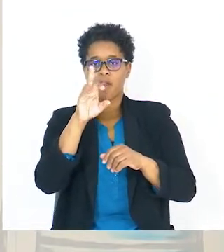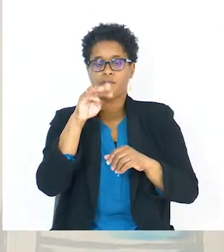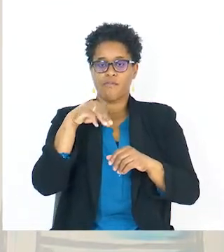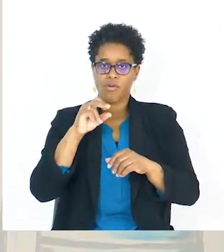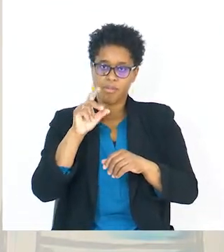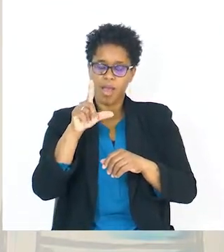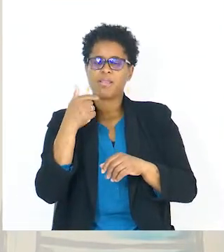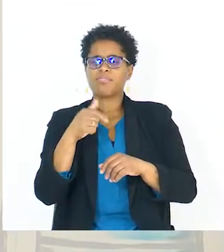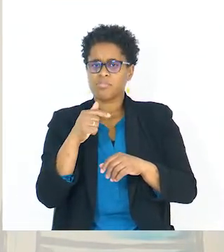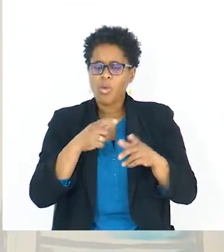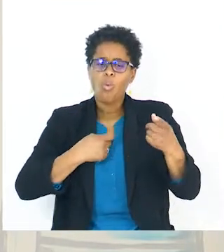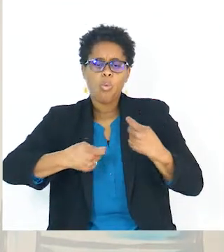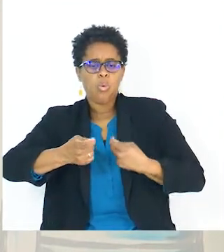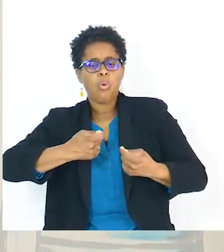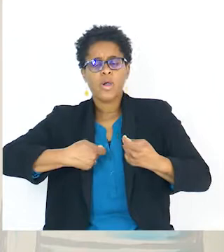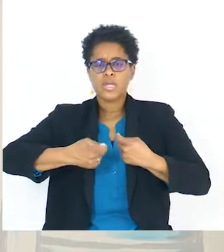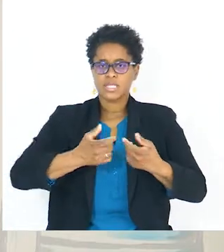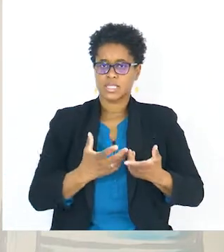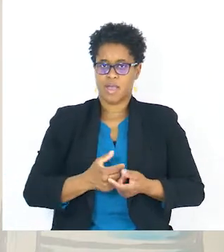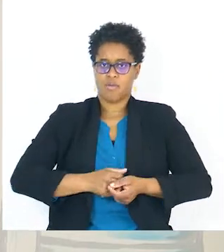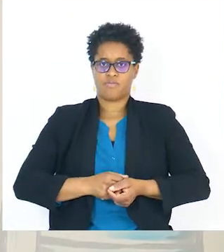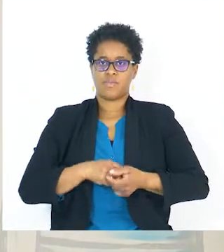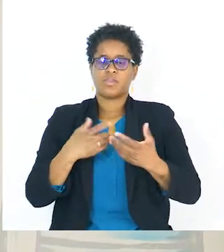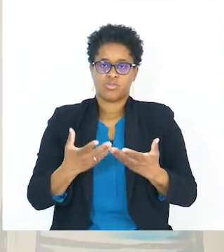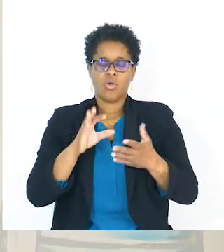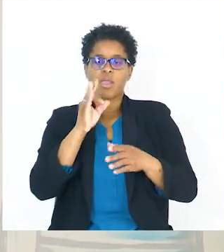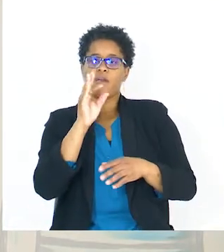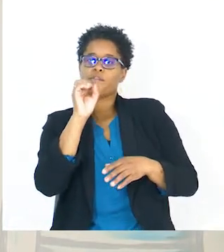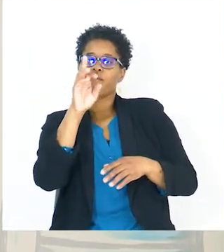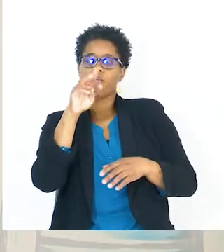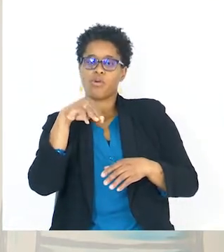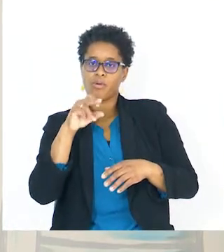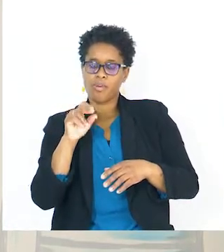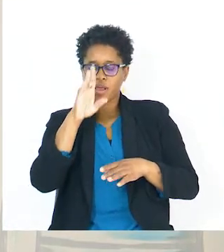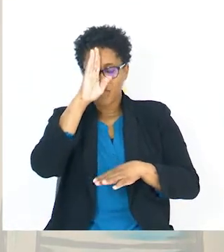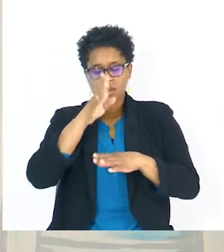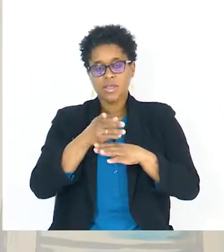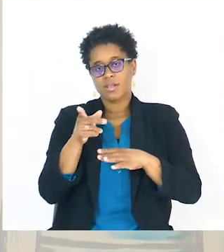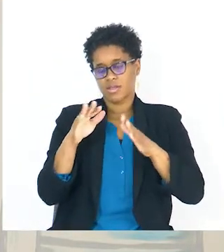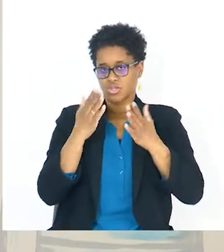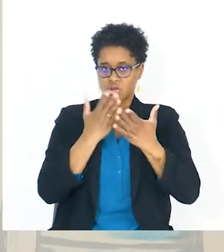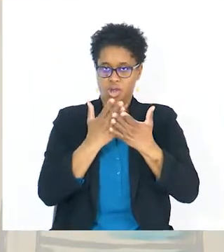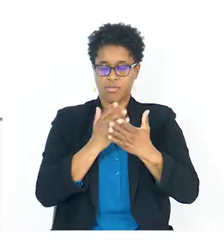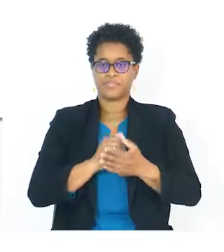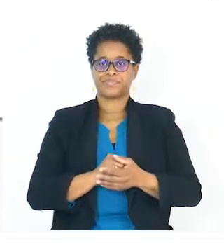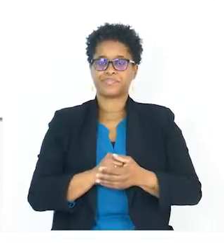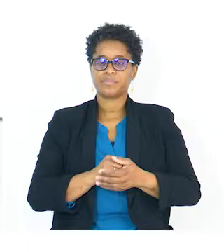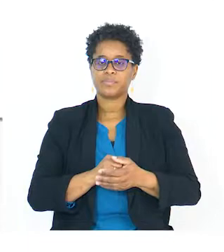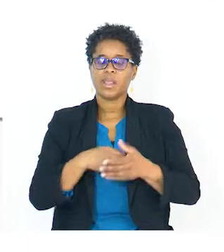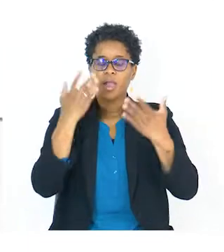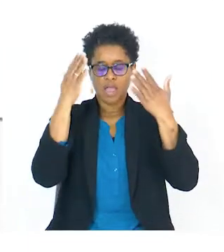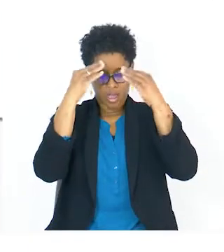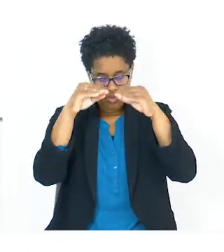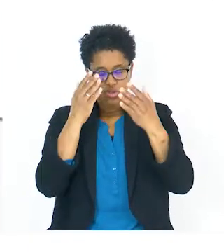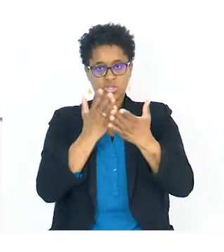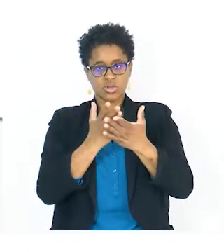formal, tem uma organização, por isso é formal e acontece na escola. A educação